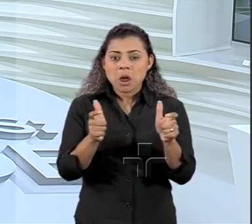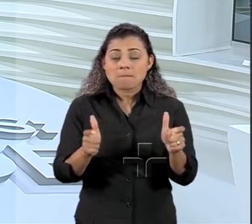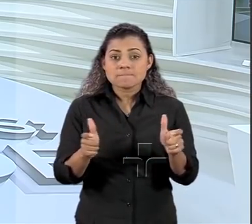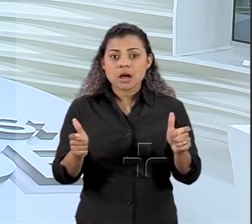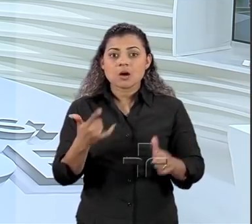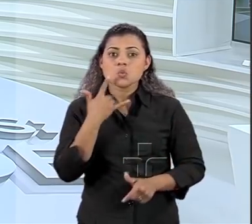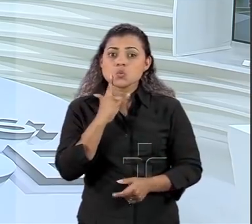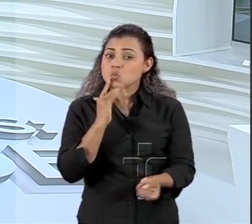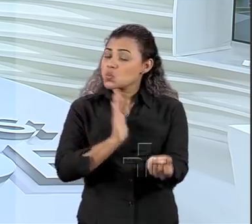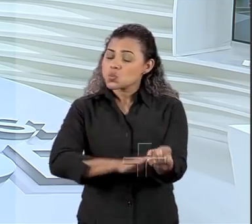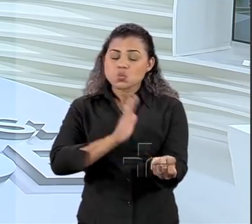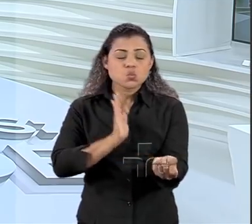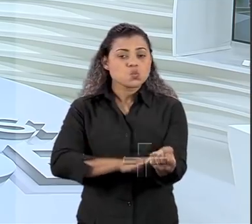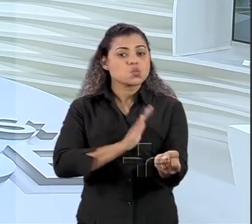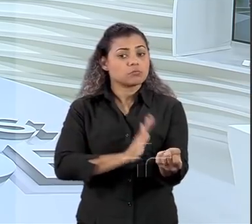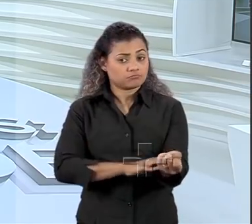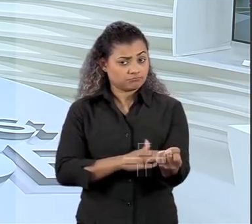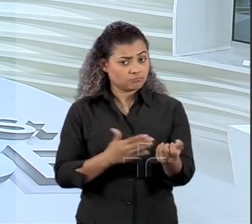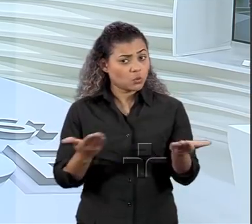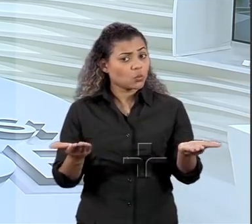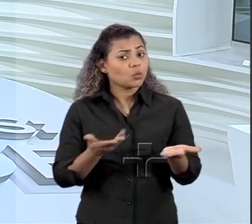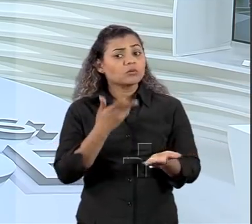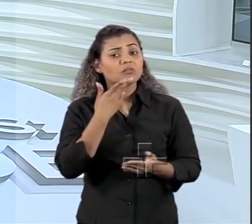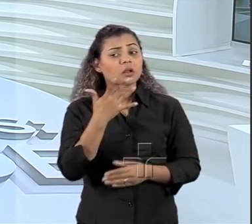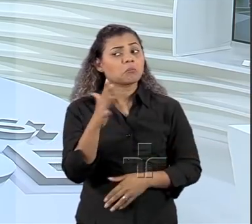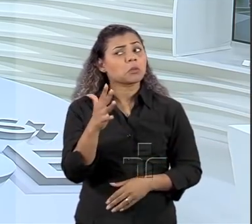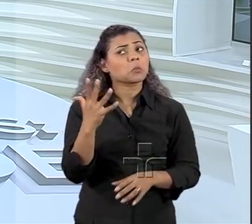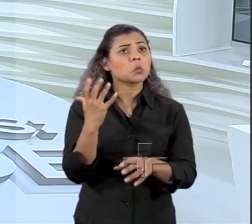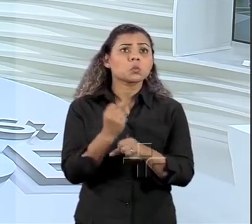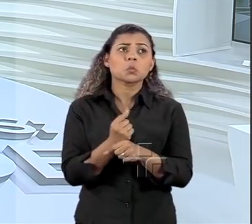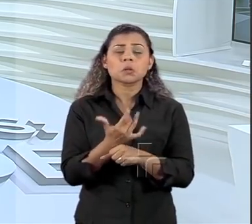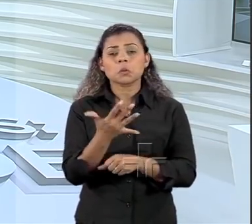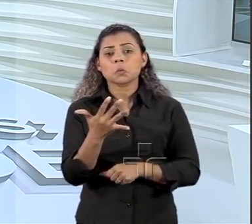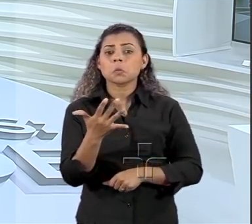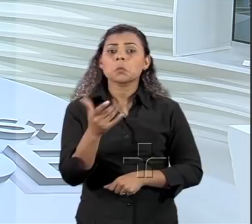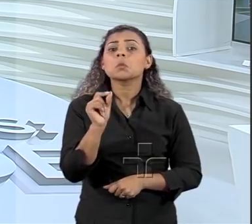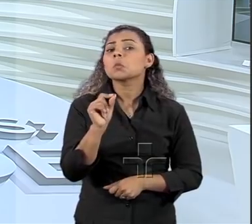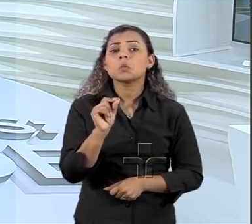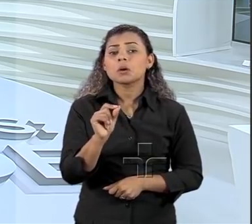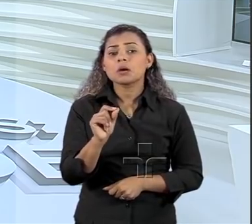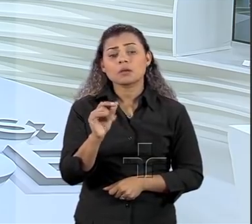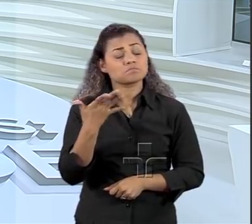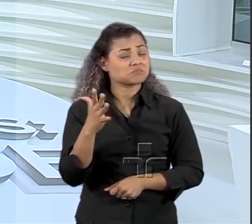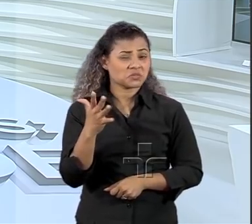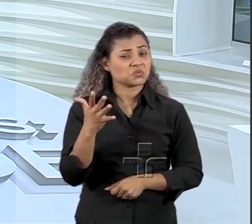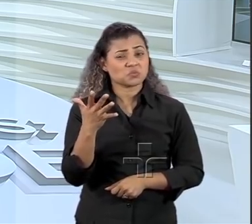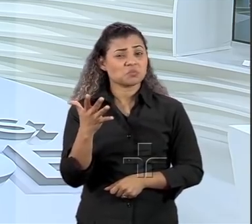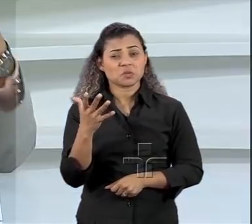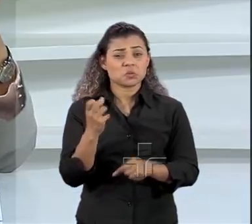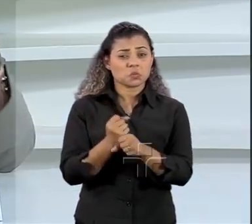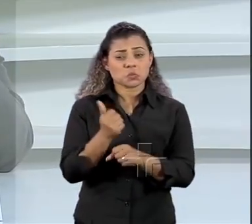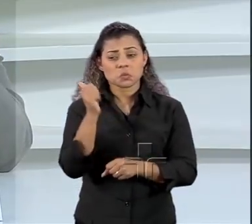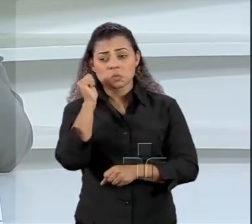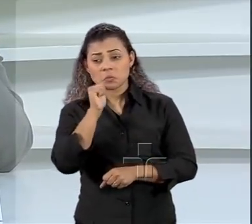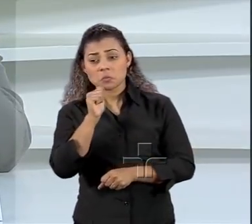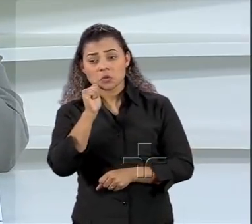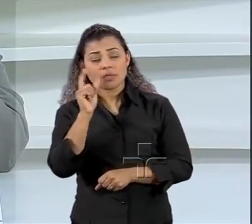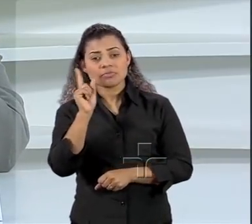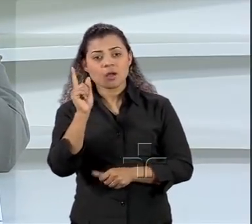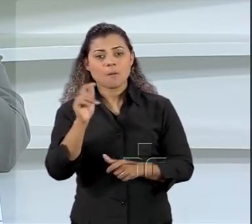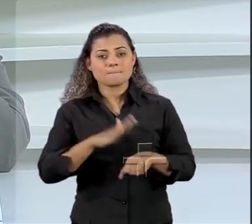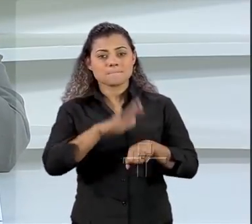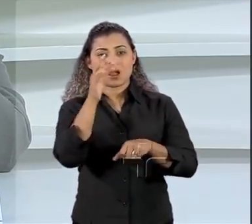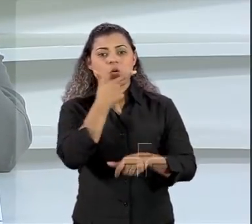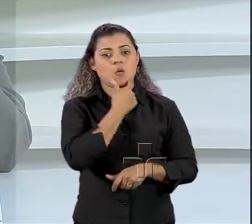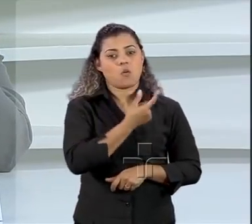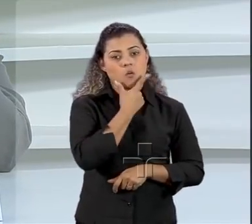aumentando muito. Hoje a gente está falando de, numa média brasileira, isso tem uma prevalência maior de uso entre homens do que em mulheres, mas quando a gente trabalha